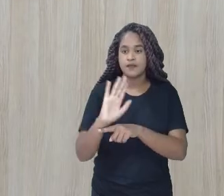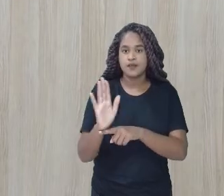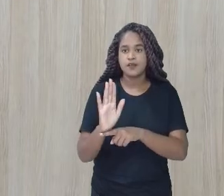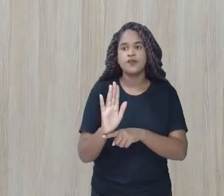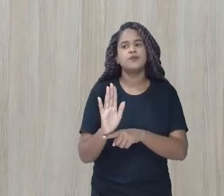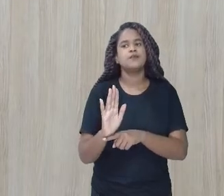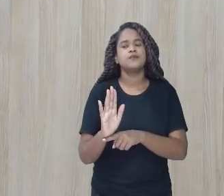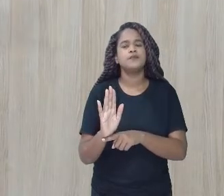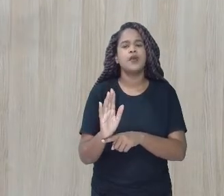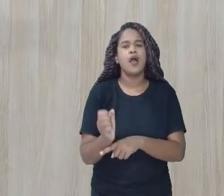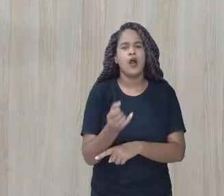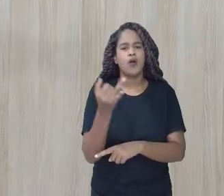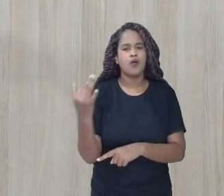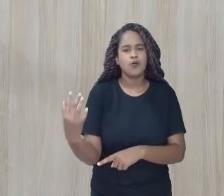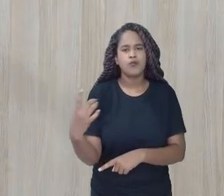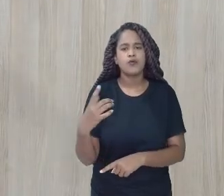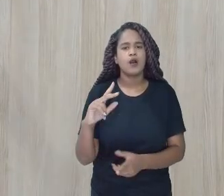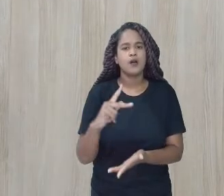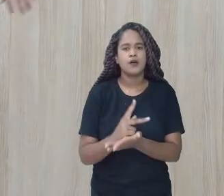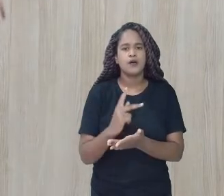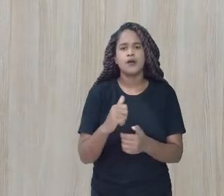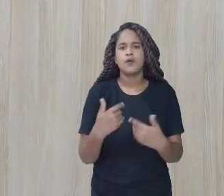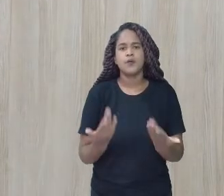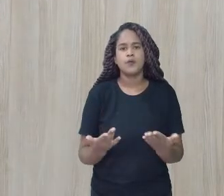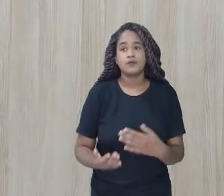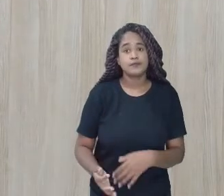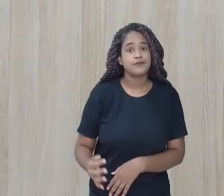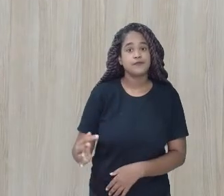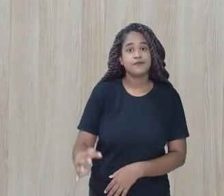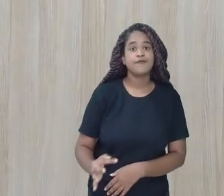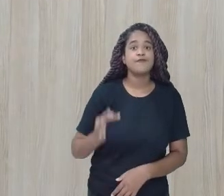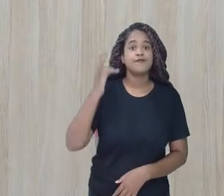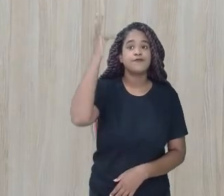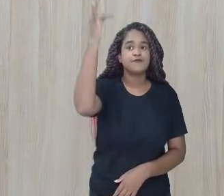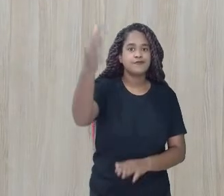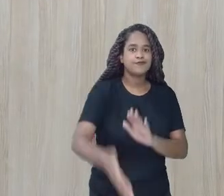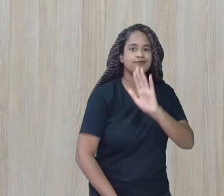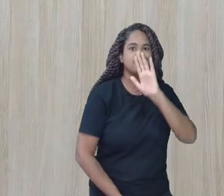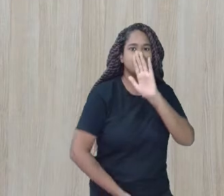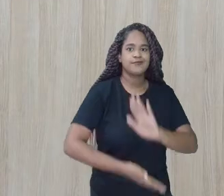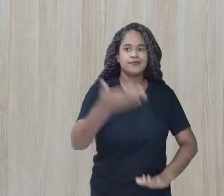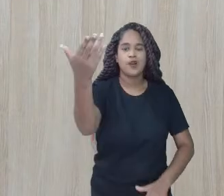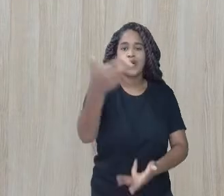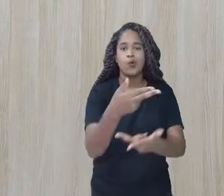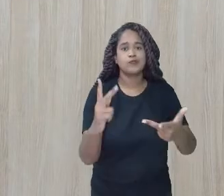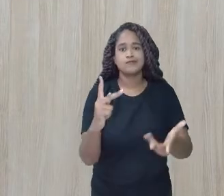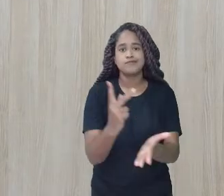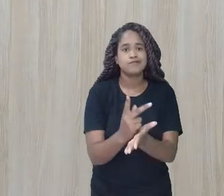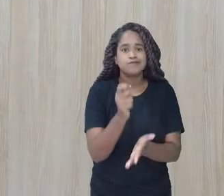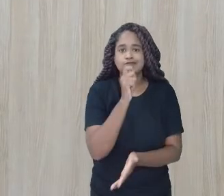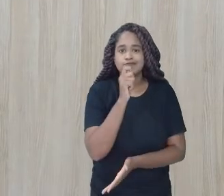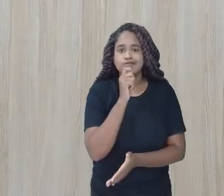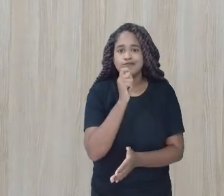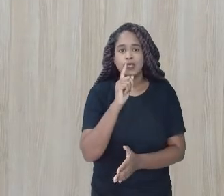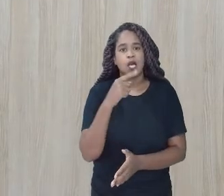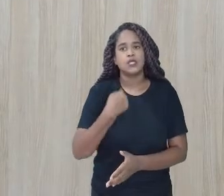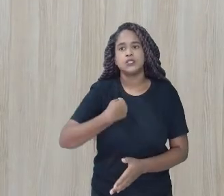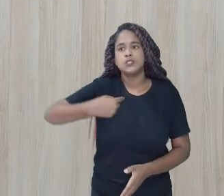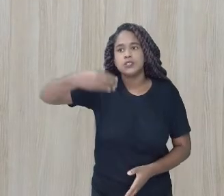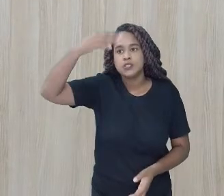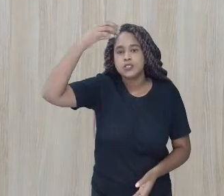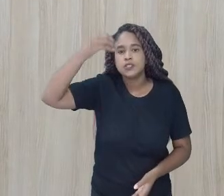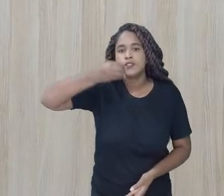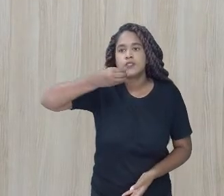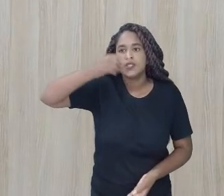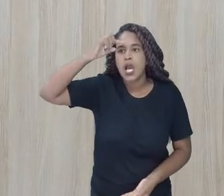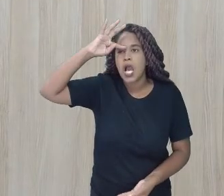eles acontecem lá no futuro, lá na frente, coisas que não aconteceram ainda e a gente está especulando. Da mesma forma, pode